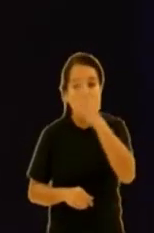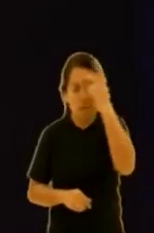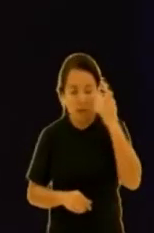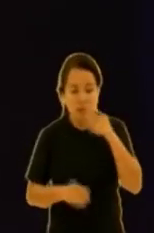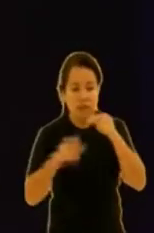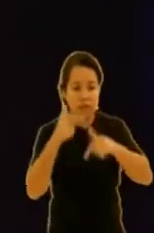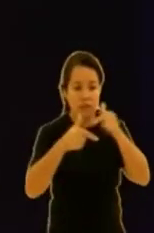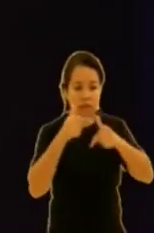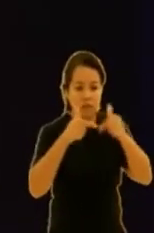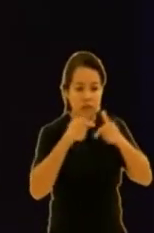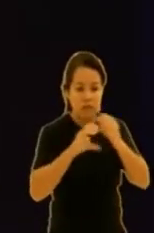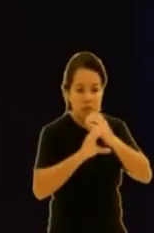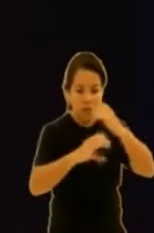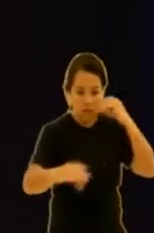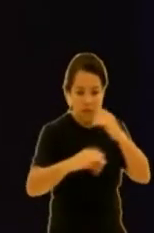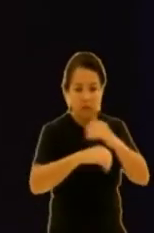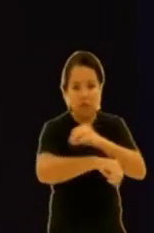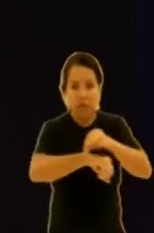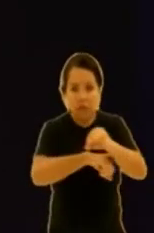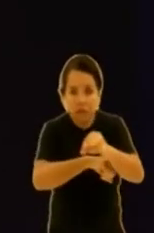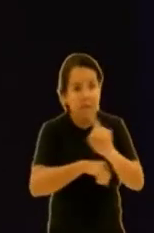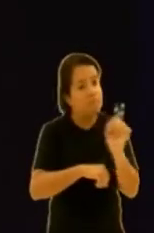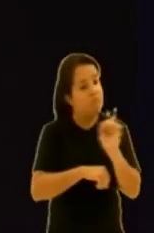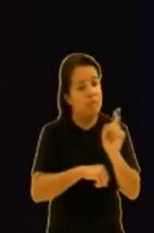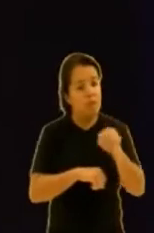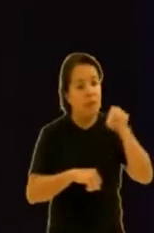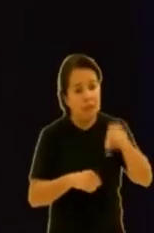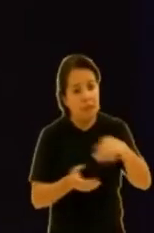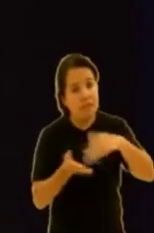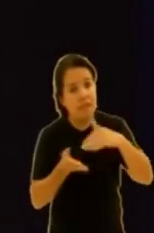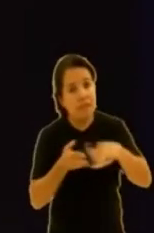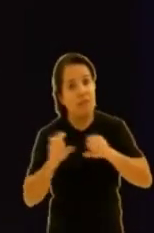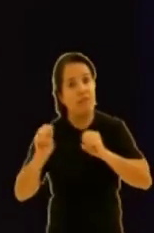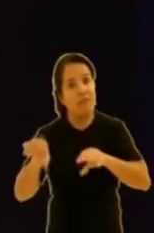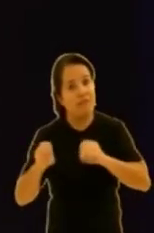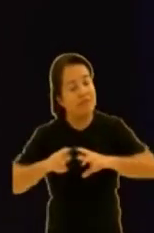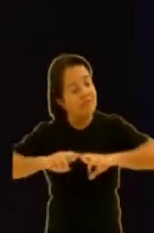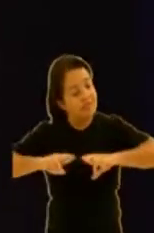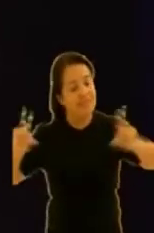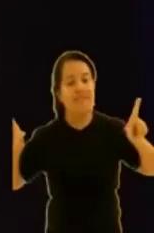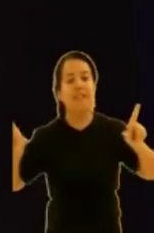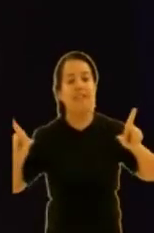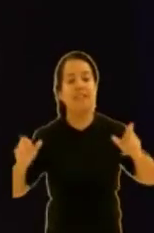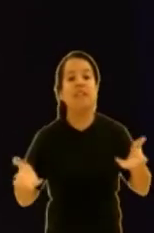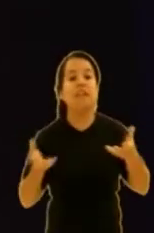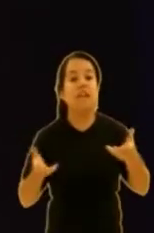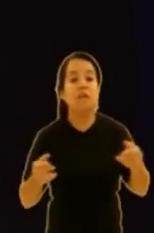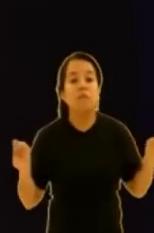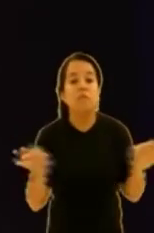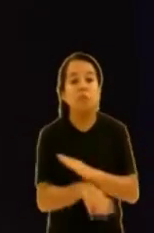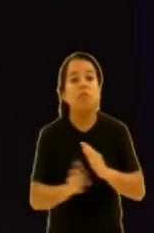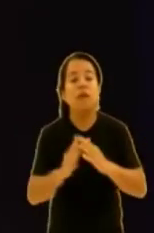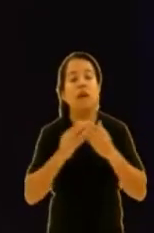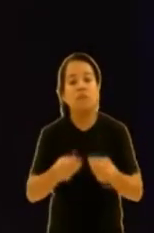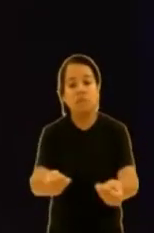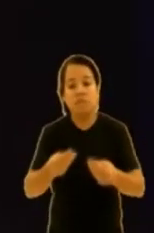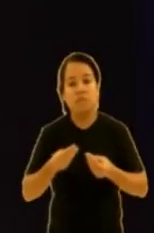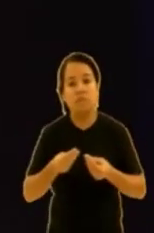somos secretários de educação, o que a gente quer são as escolas, em absoluta condição de atendimento a todos.